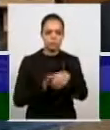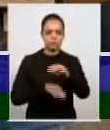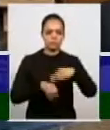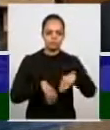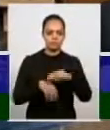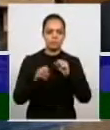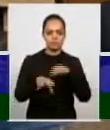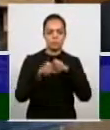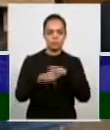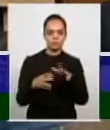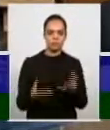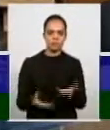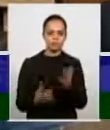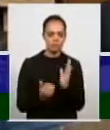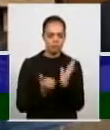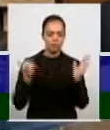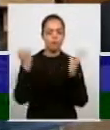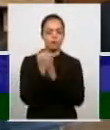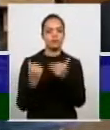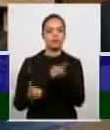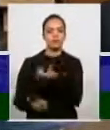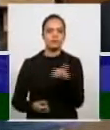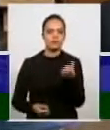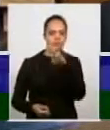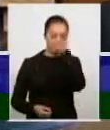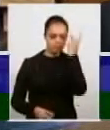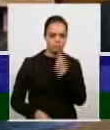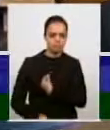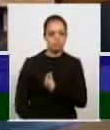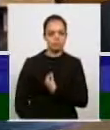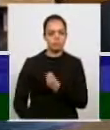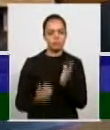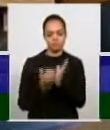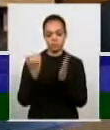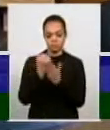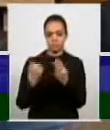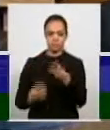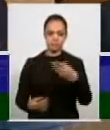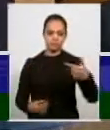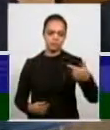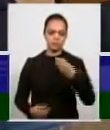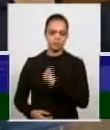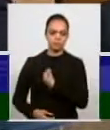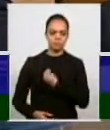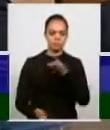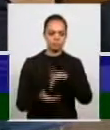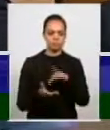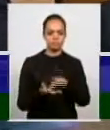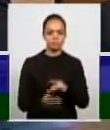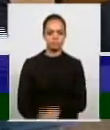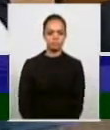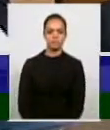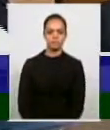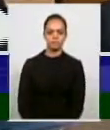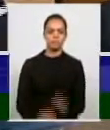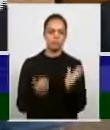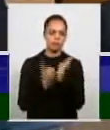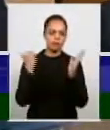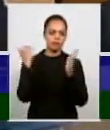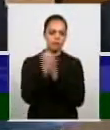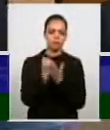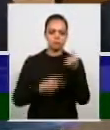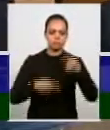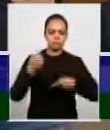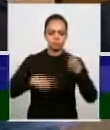Educação, passando de 16 membros para 32 membros efetivos, aumentando